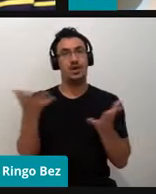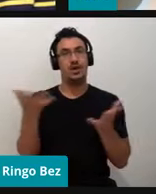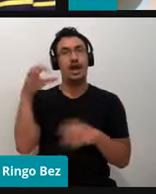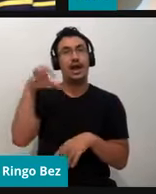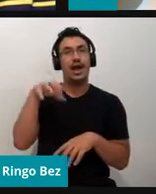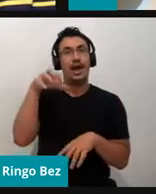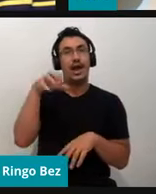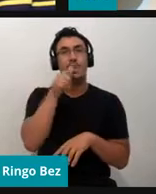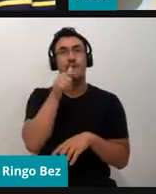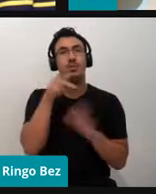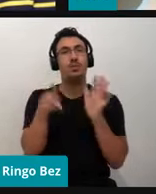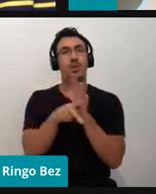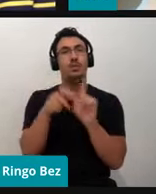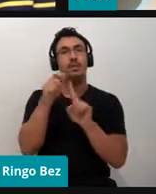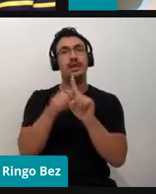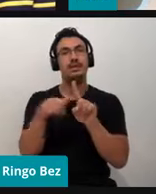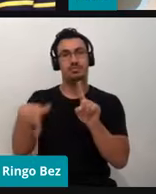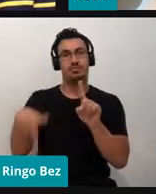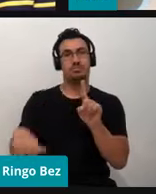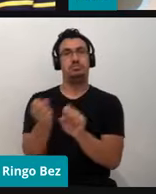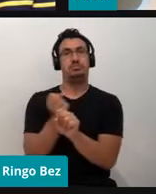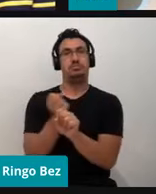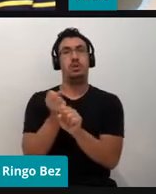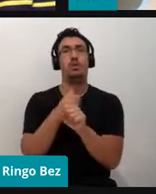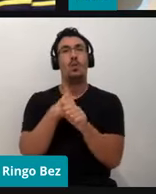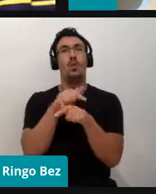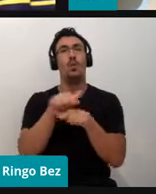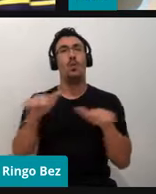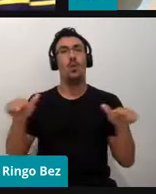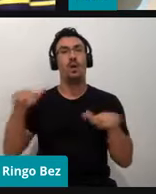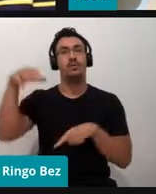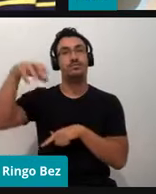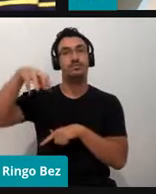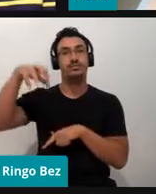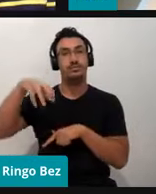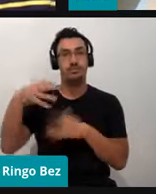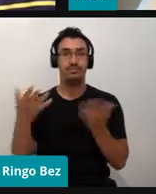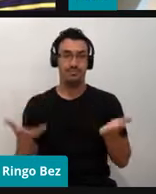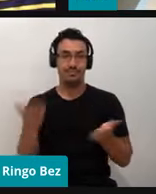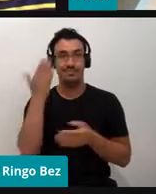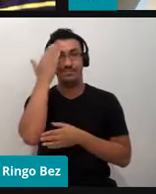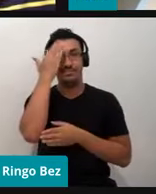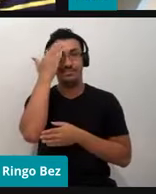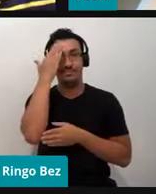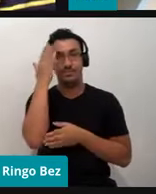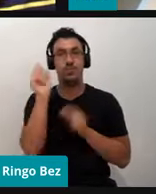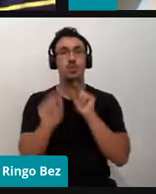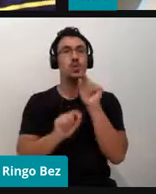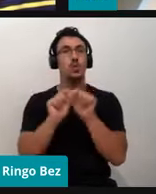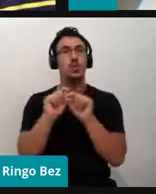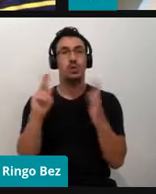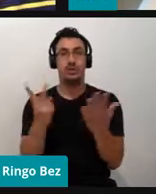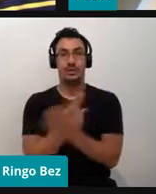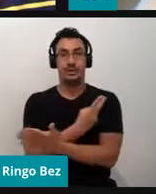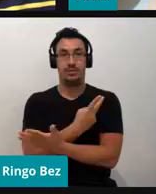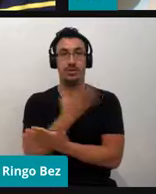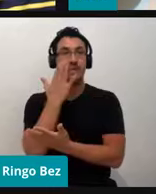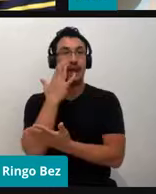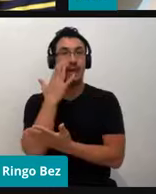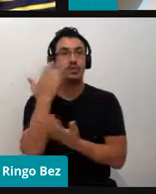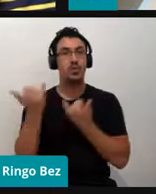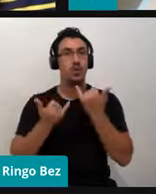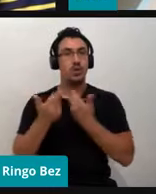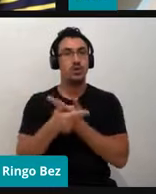nós tivemos esse ano as estiagens de março, né? O que está acontecendo? A grande novidade sobre